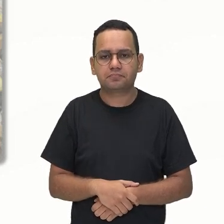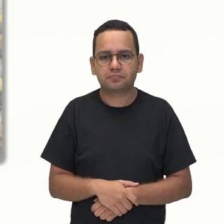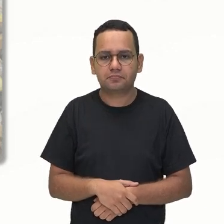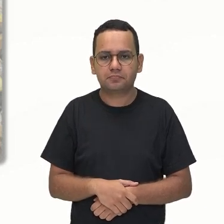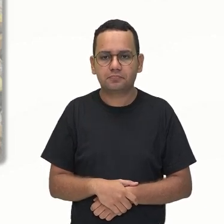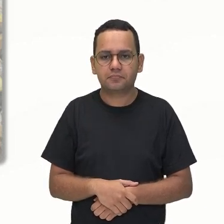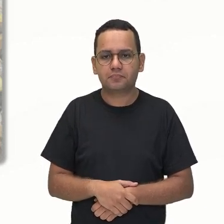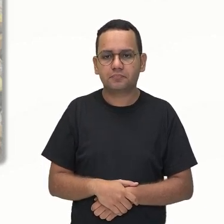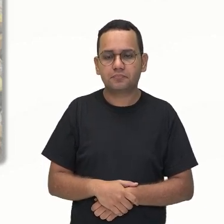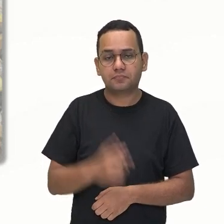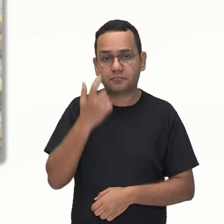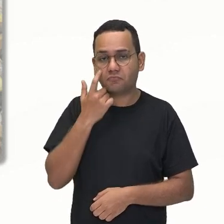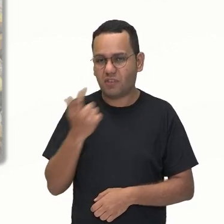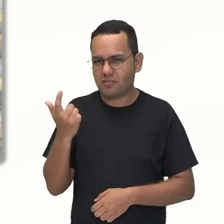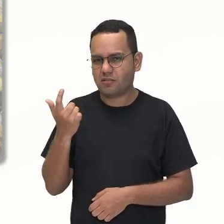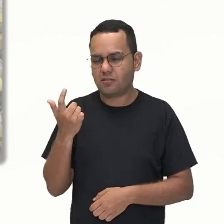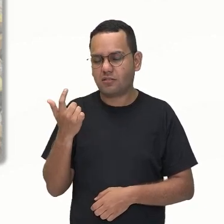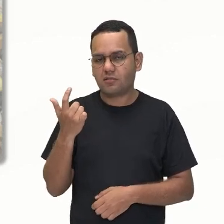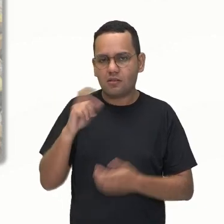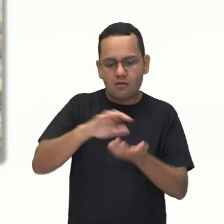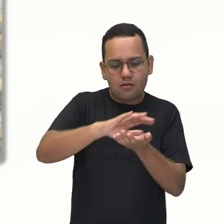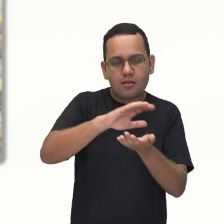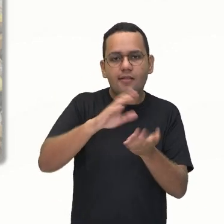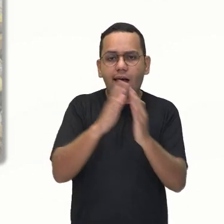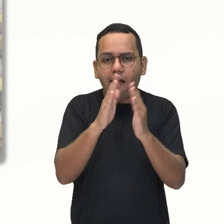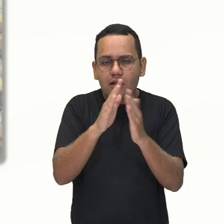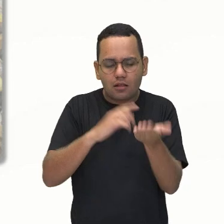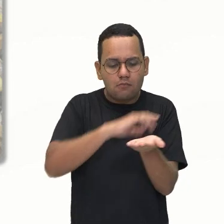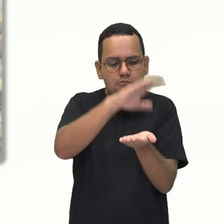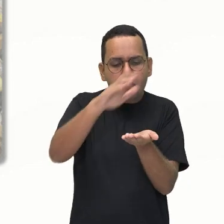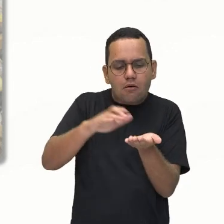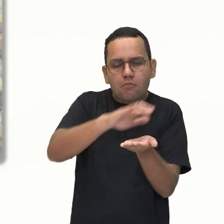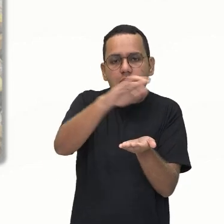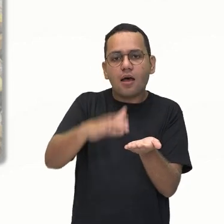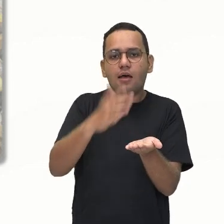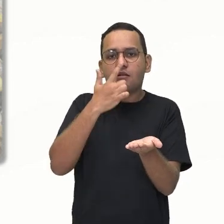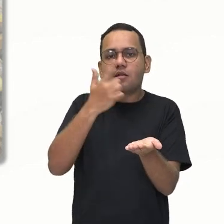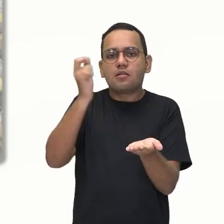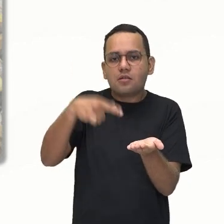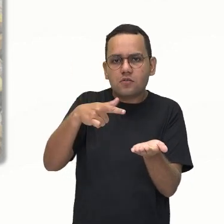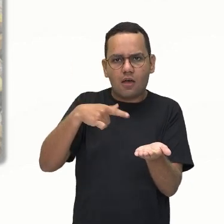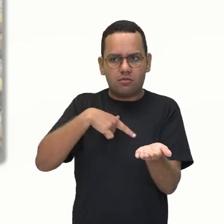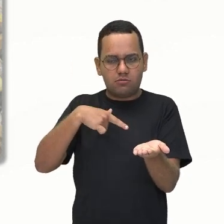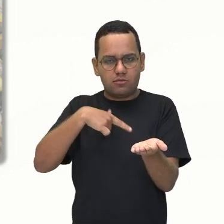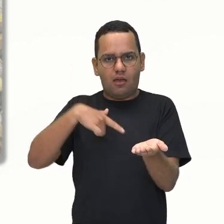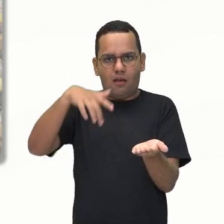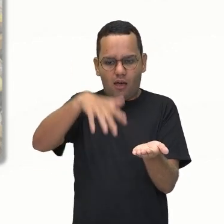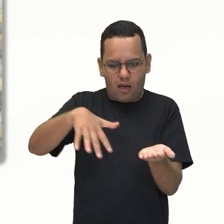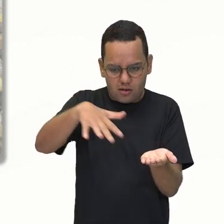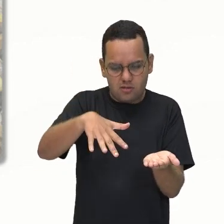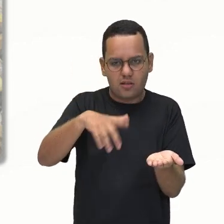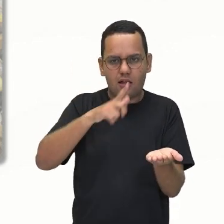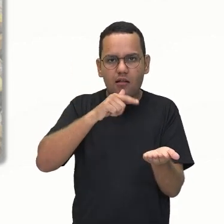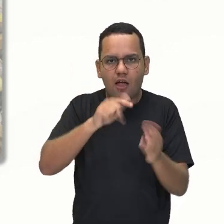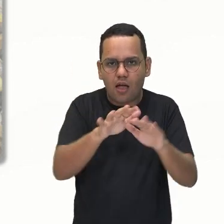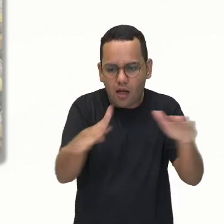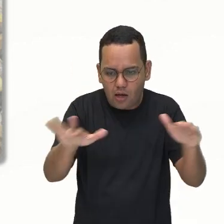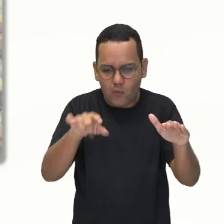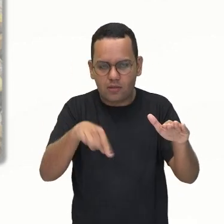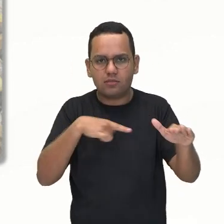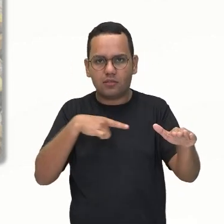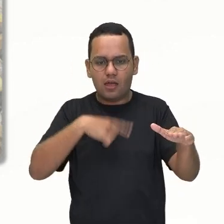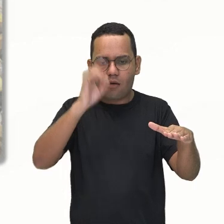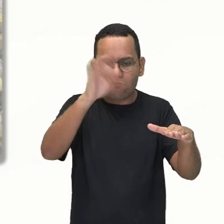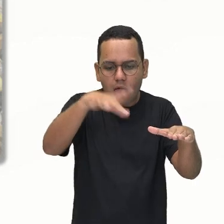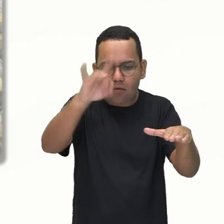lixo doméstico em ambientes aquáticos? Será se o homem tem influência nisso? Tem, né? São